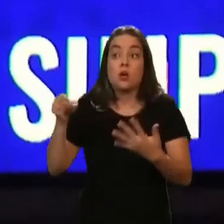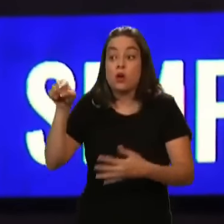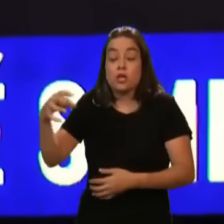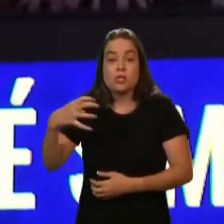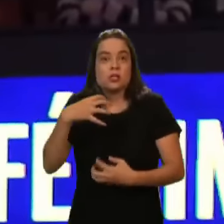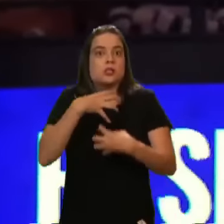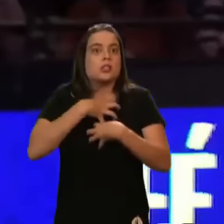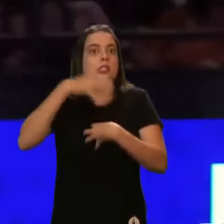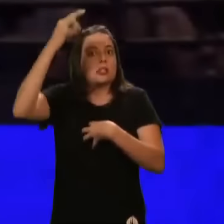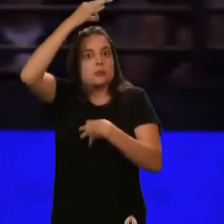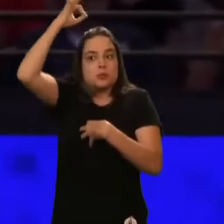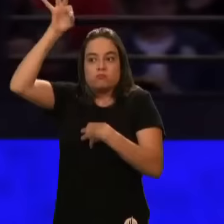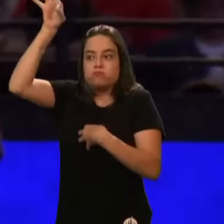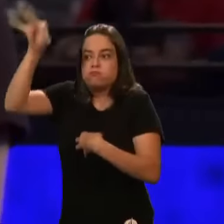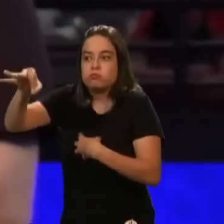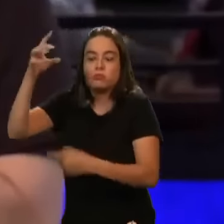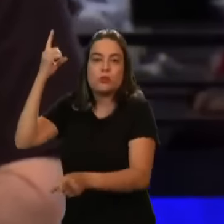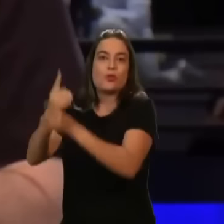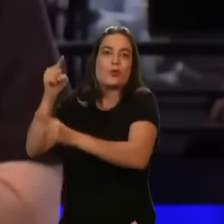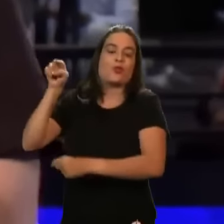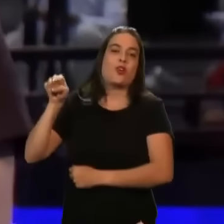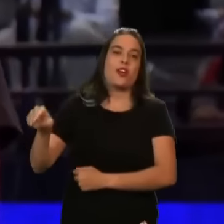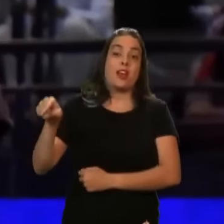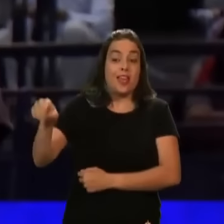Cristo fez, e a pessoa está viva.